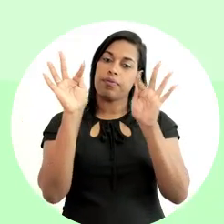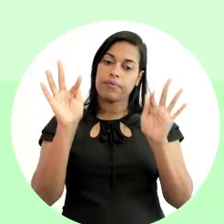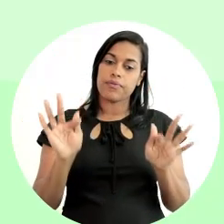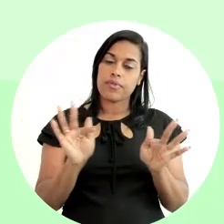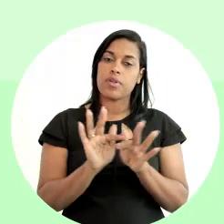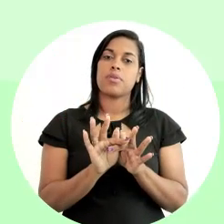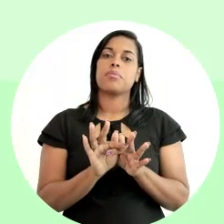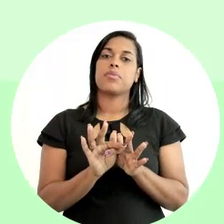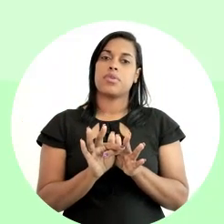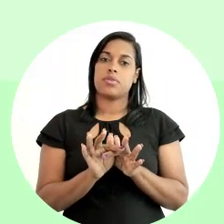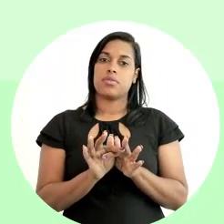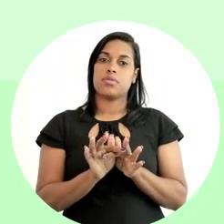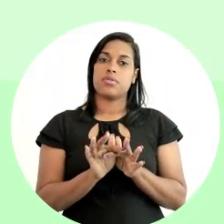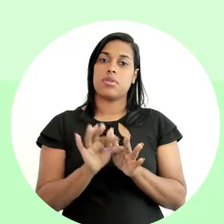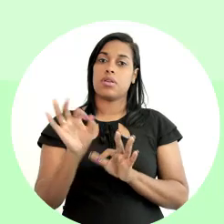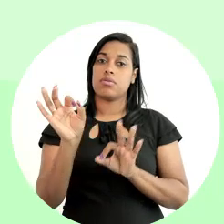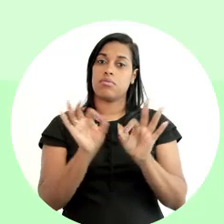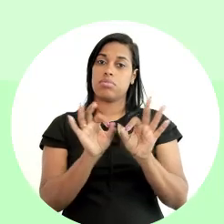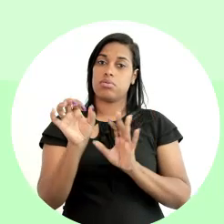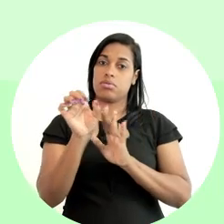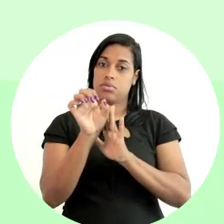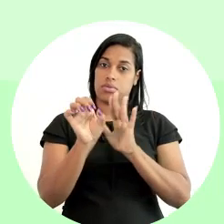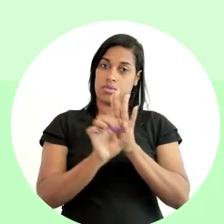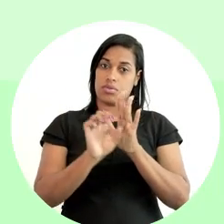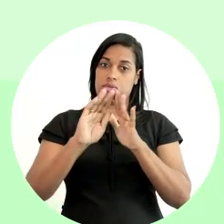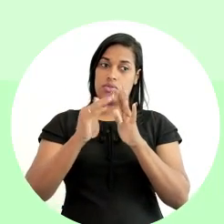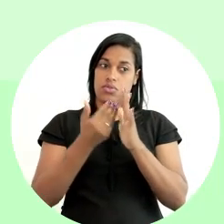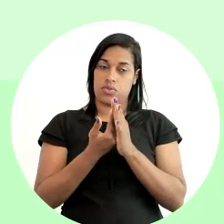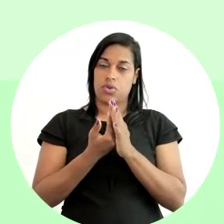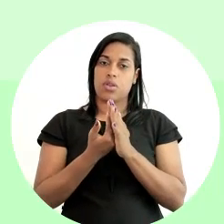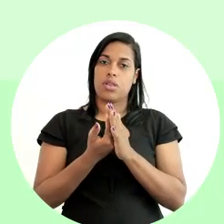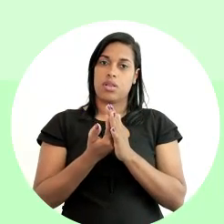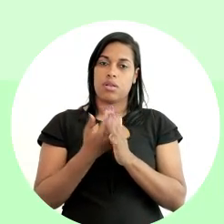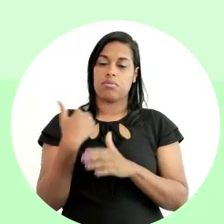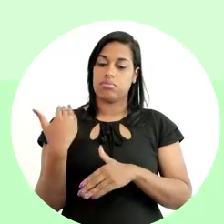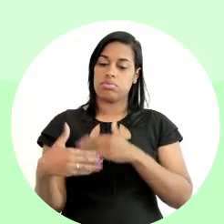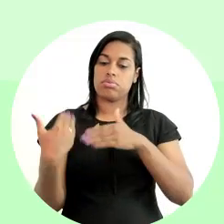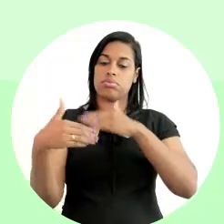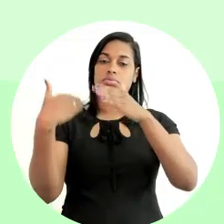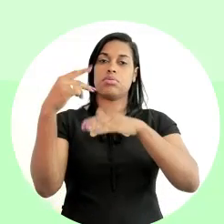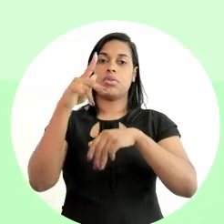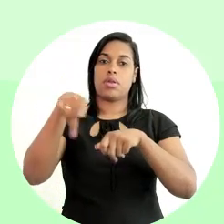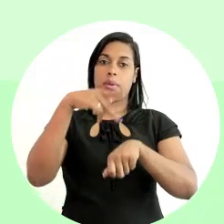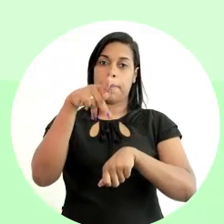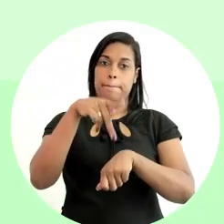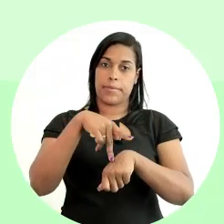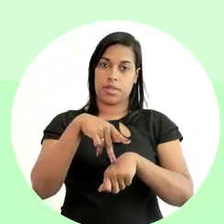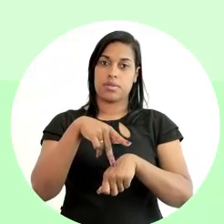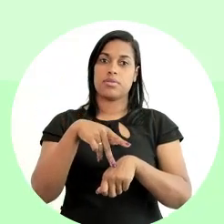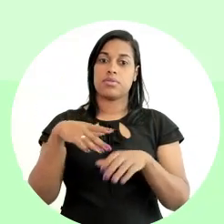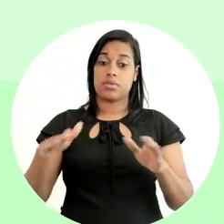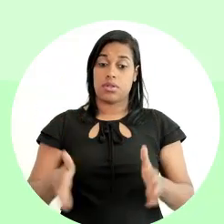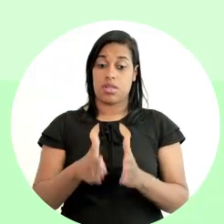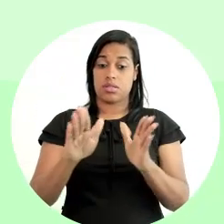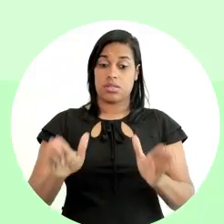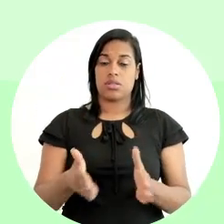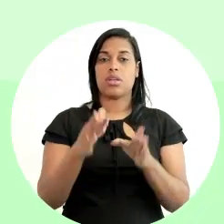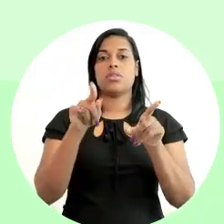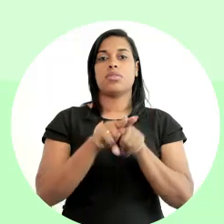forma de estrutura de escola que vem se desenvolvendo em nosso país e é de